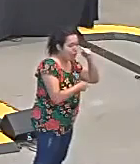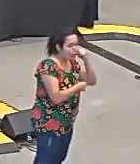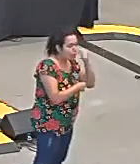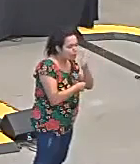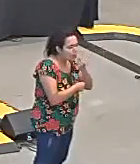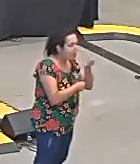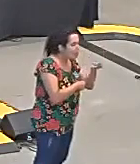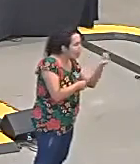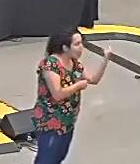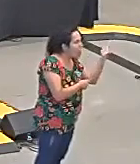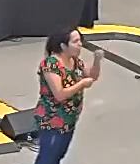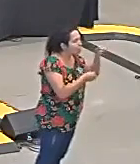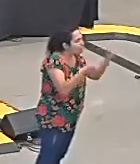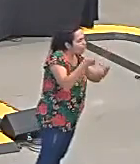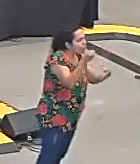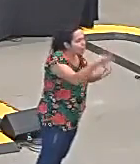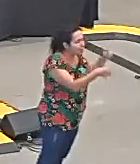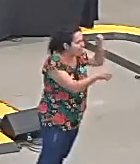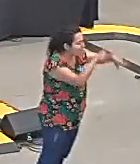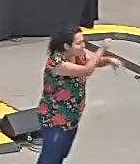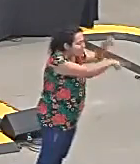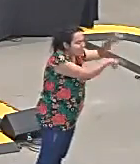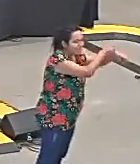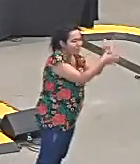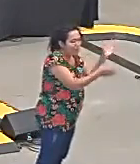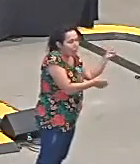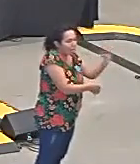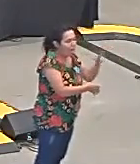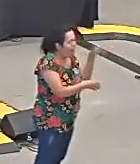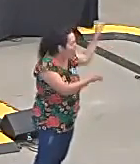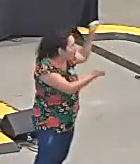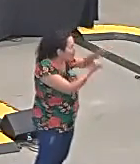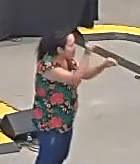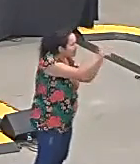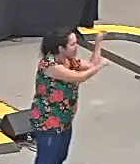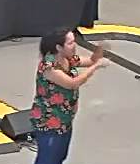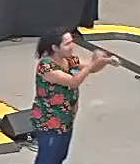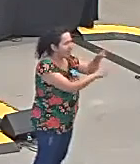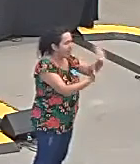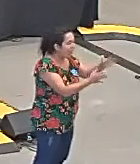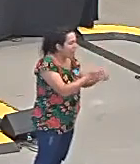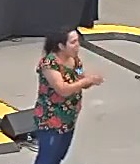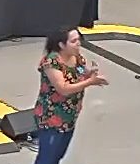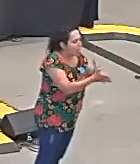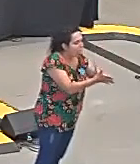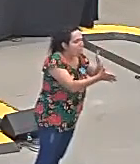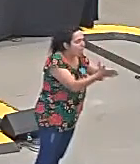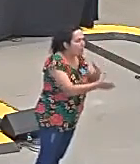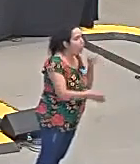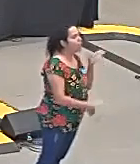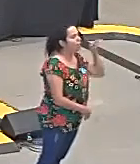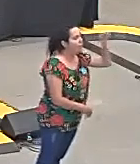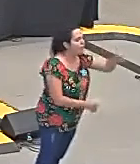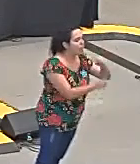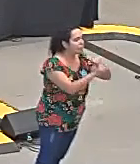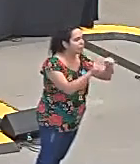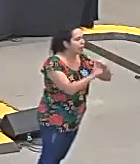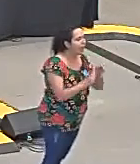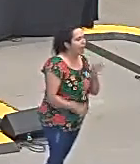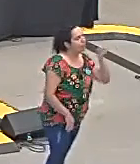exemplo, alguns dos surdos que se mudam para essa cidade ou nascem nessas